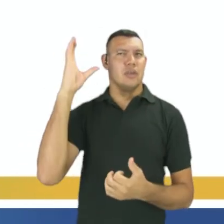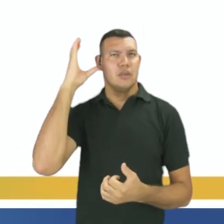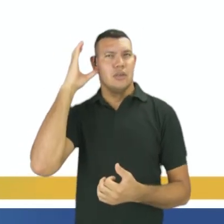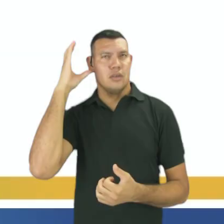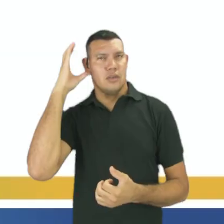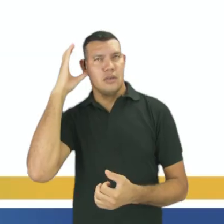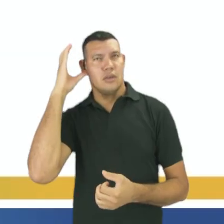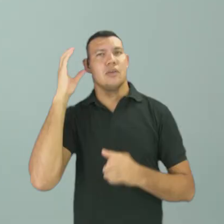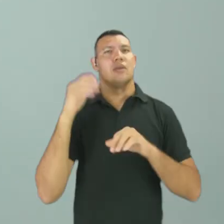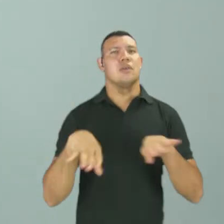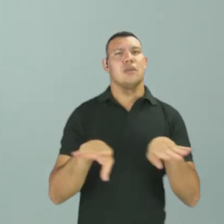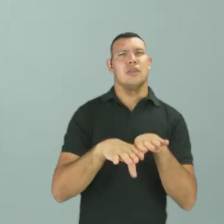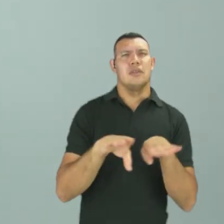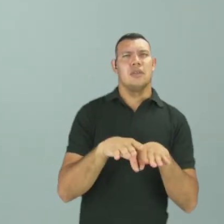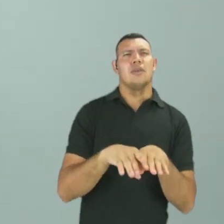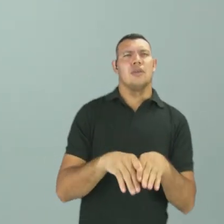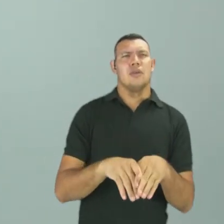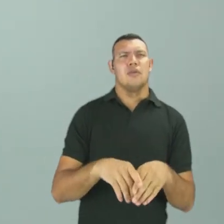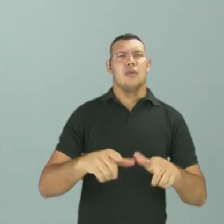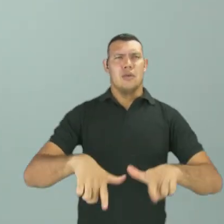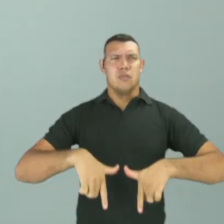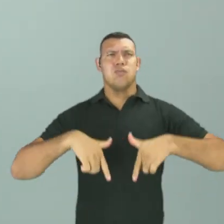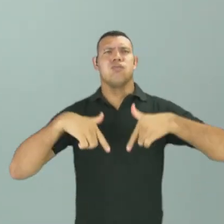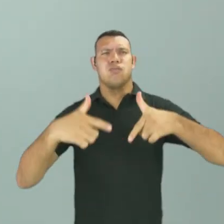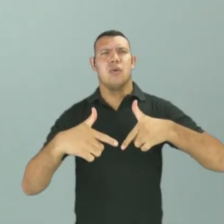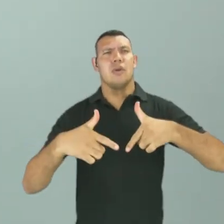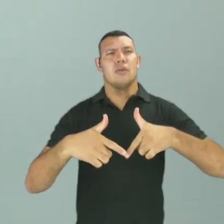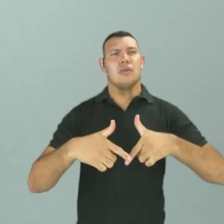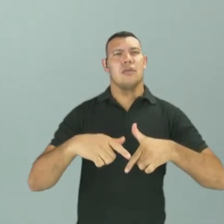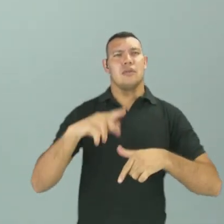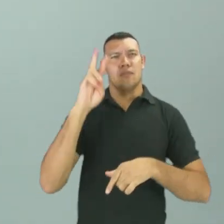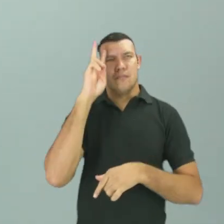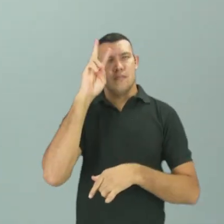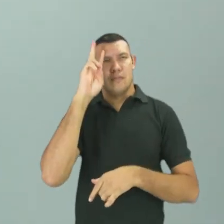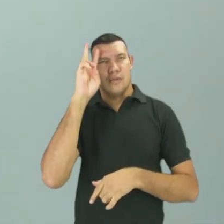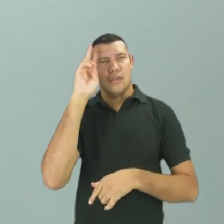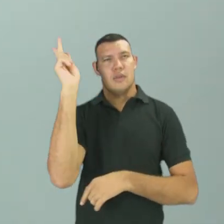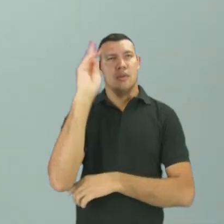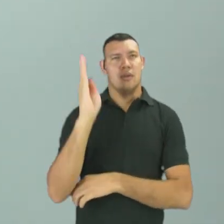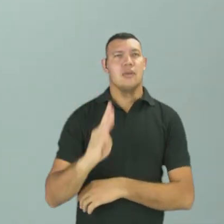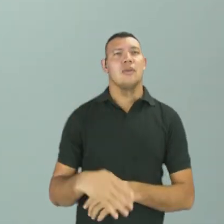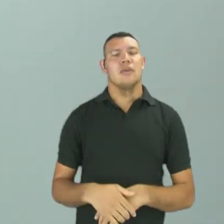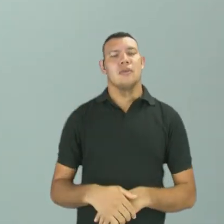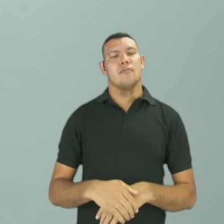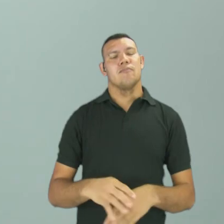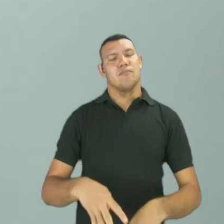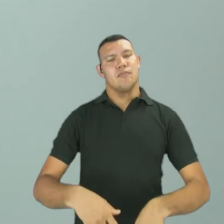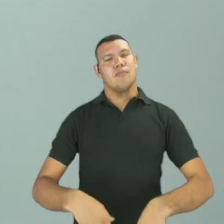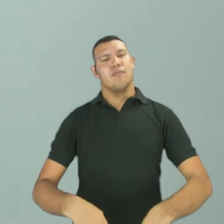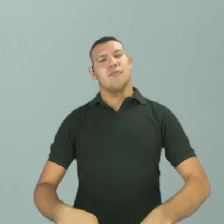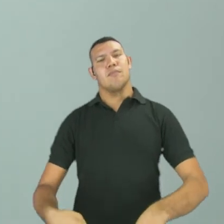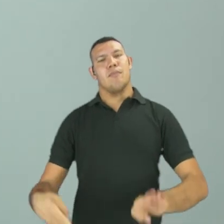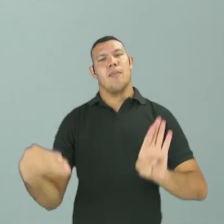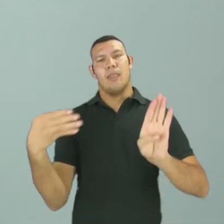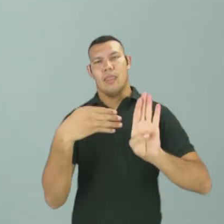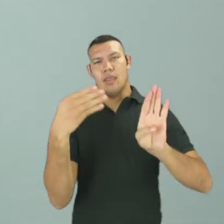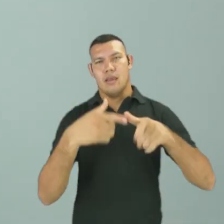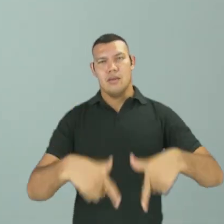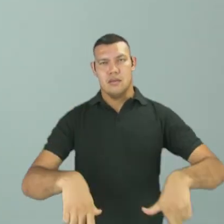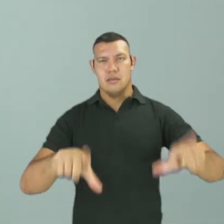sugestão que eu deixo Além disso você pode acessar a plataforma é Duque e você vai ter a sala na íntegra Assim como as demais aulas